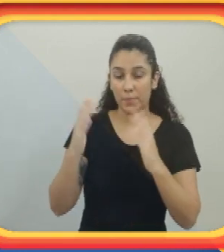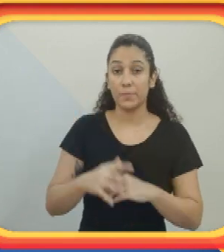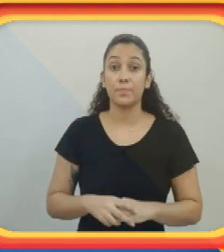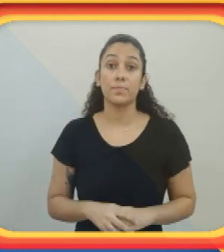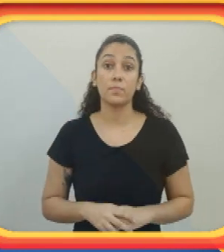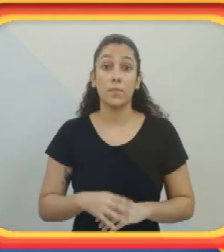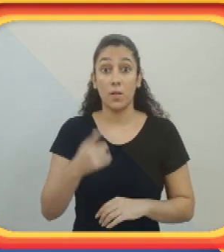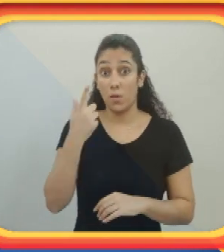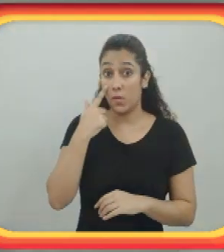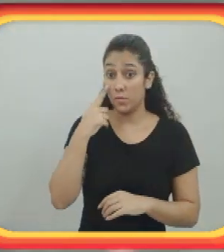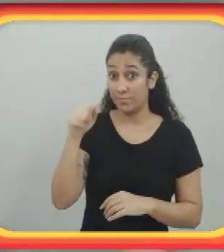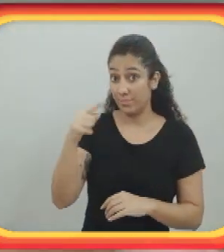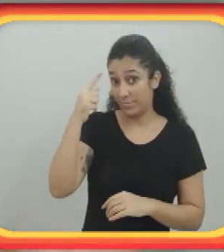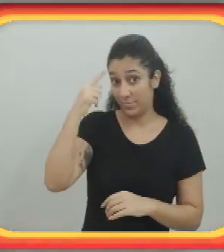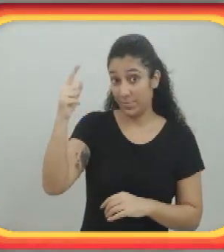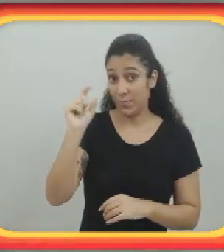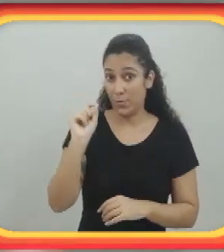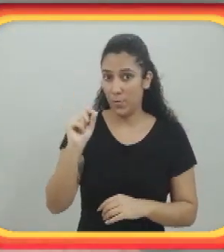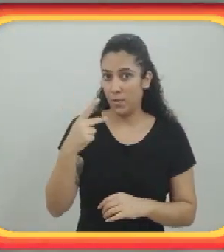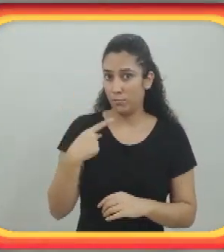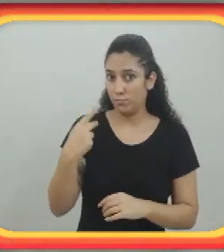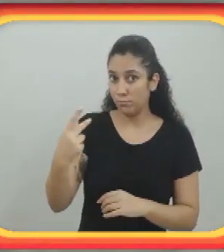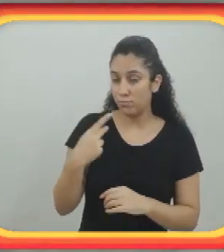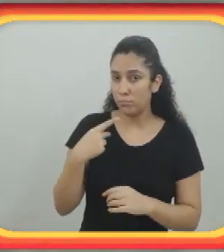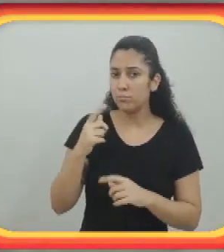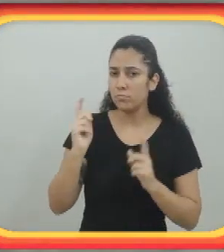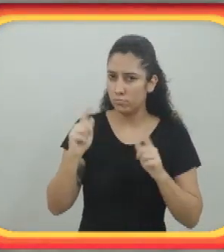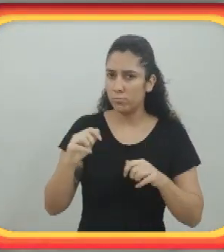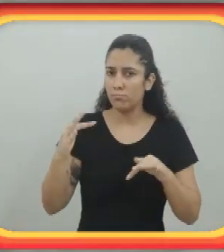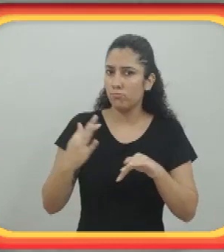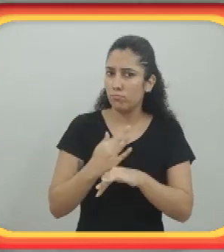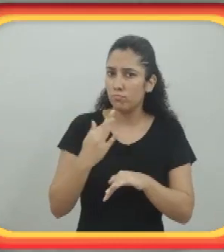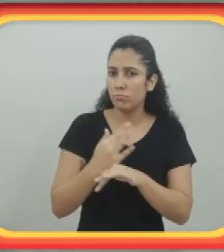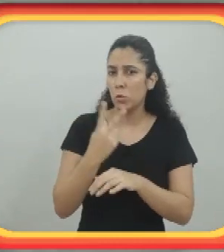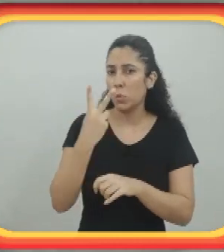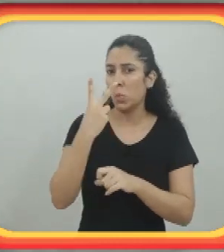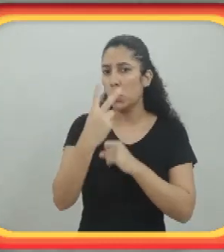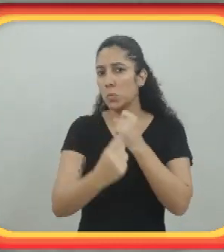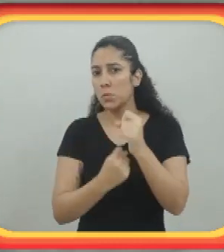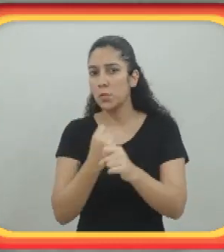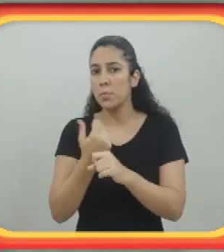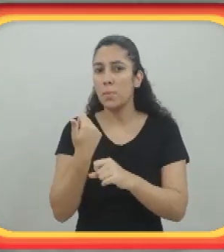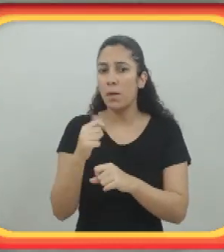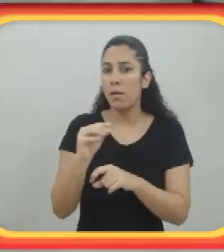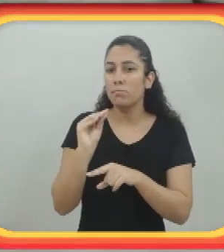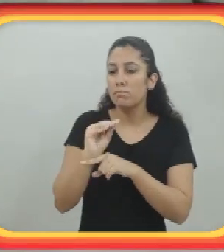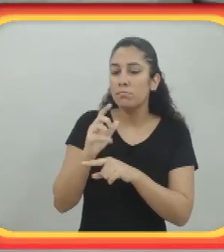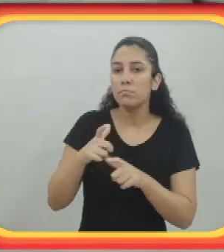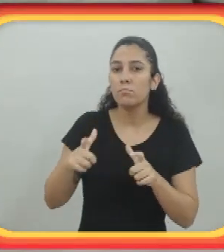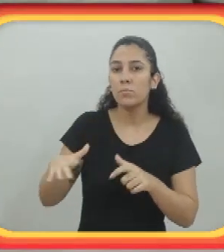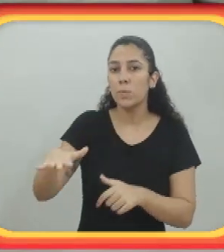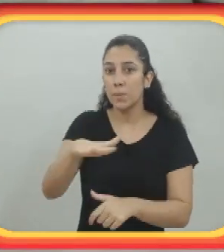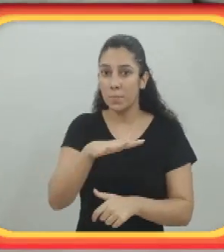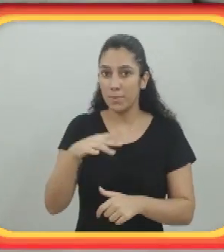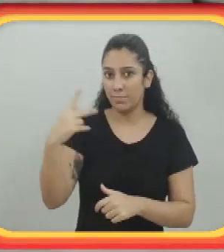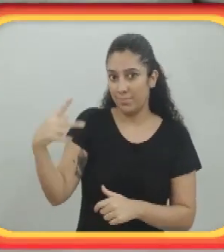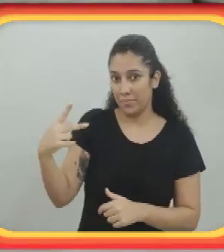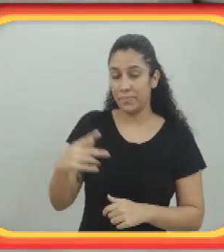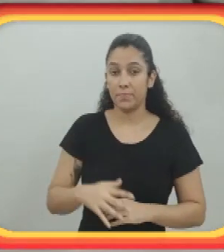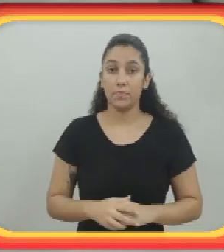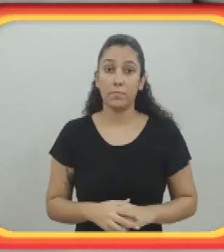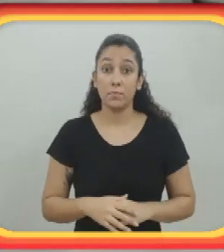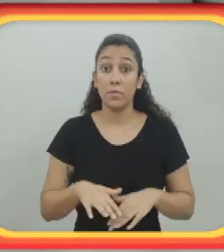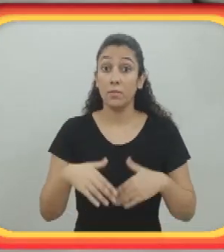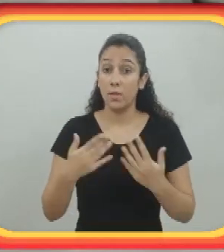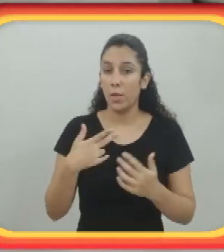o apoio que ele precisava de ambiente, né? Porque a ideia inicial, até eu falei com a mãe dele na época,